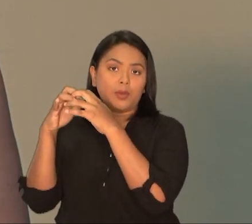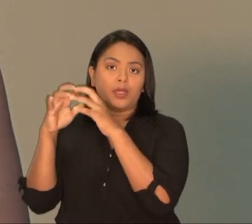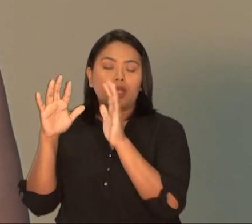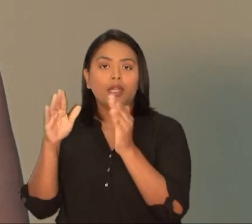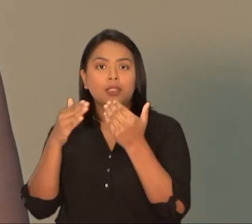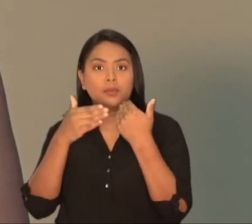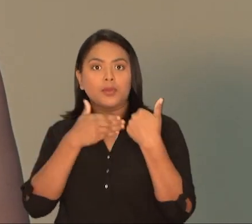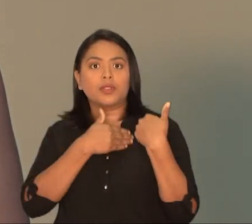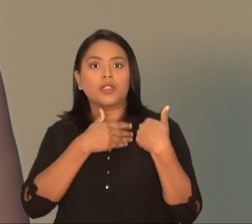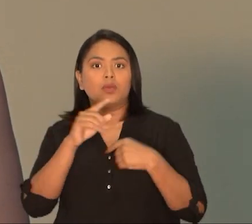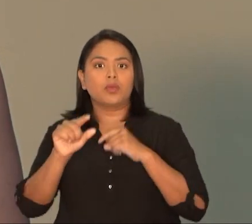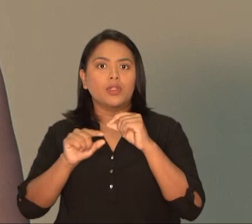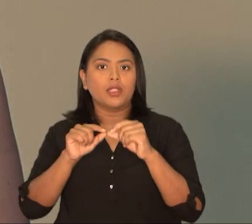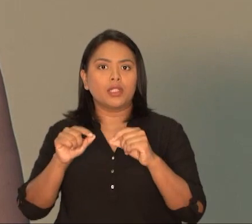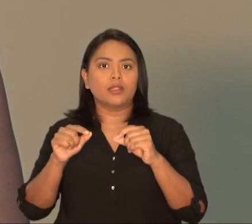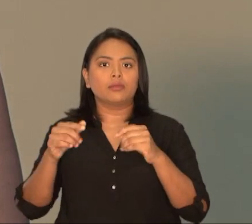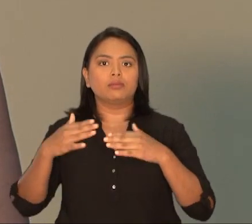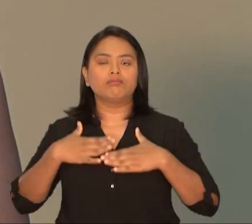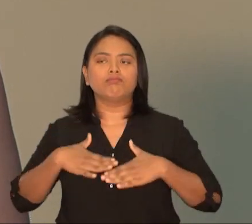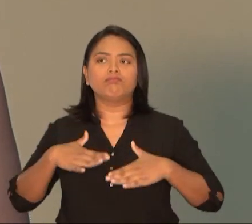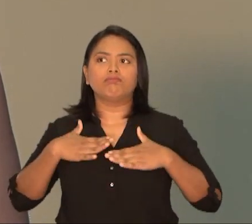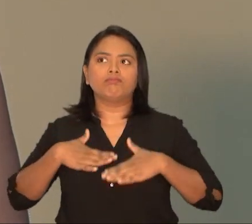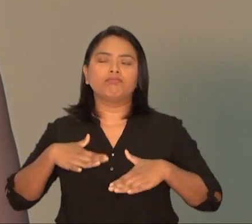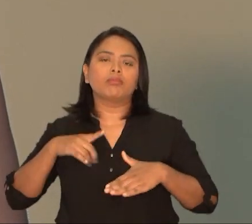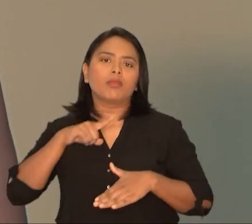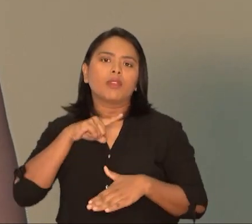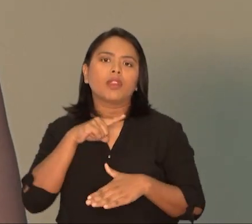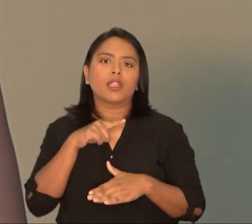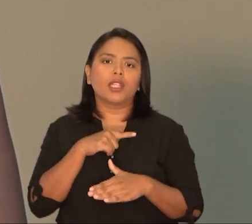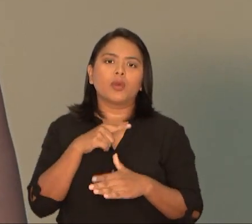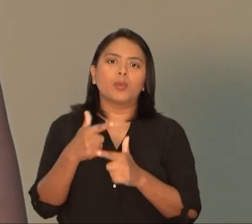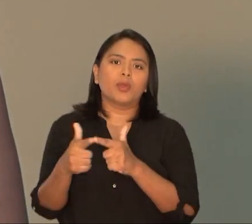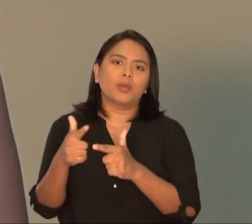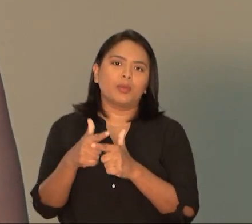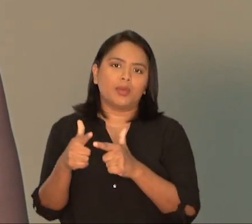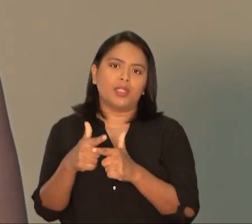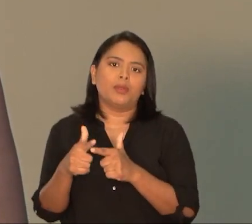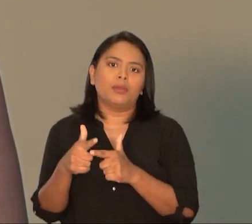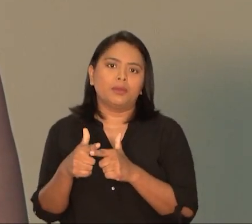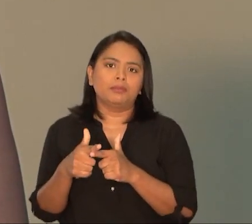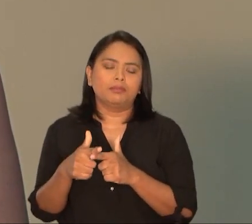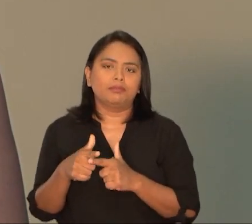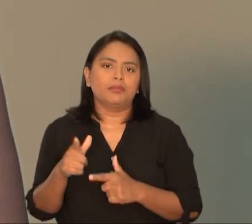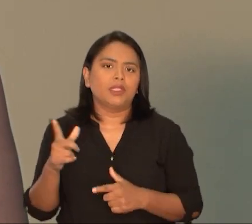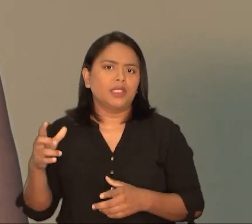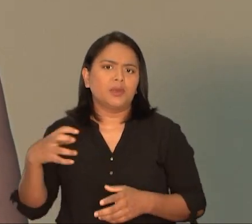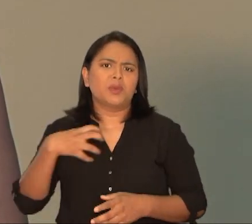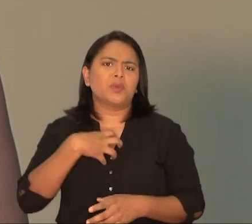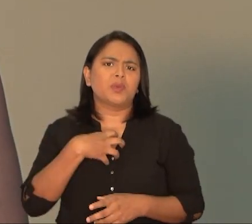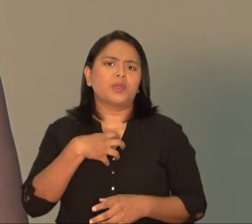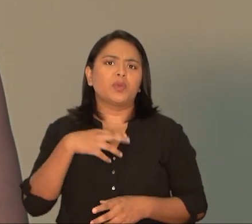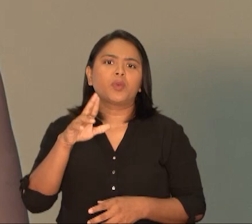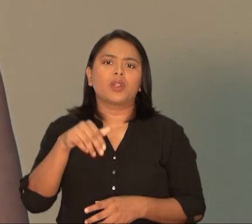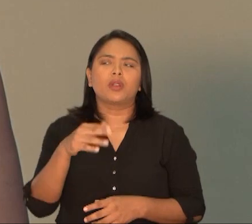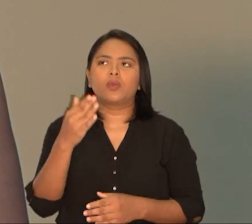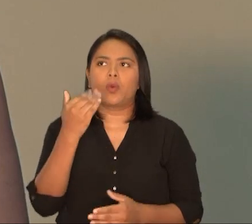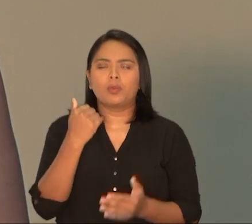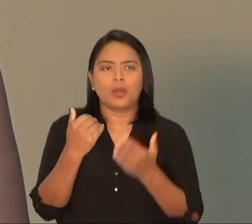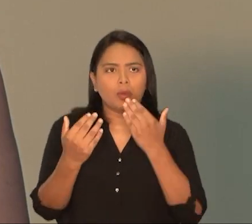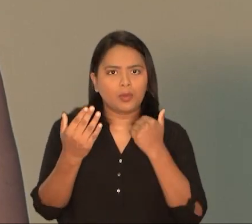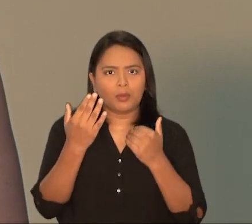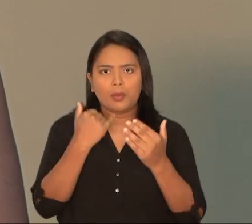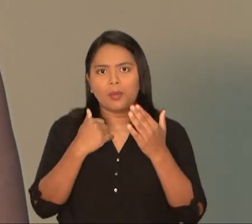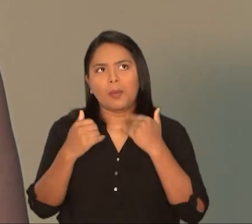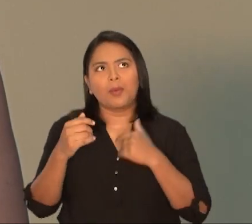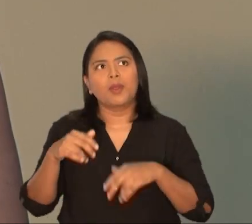pela saciedade, tem um problema, nasce com um defeito. Então, eles não se sentem saciados e aí